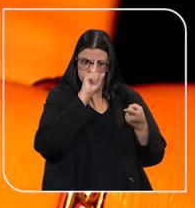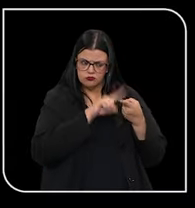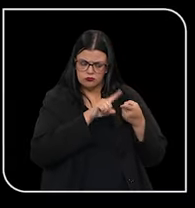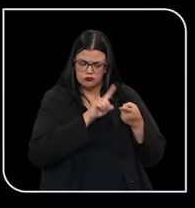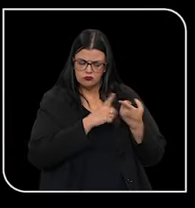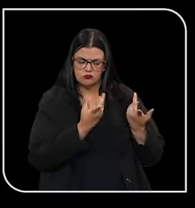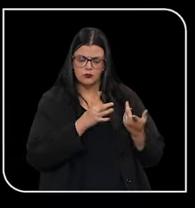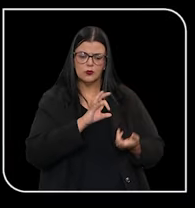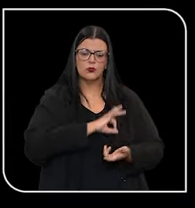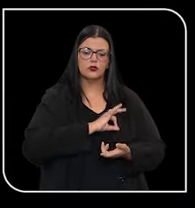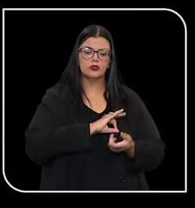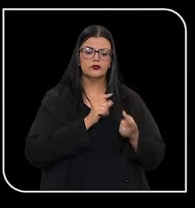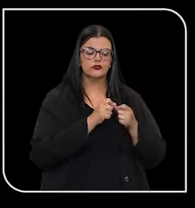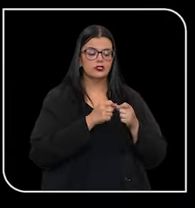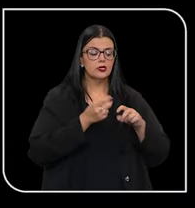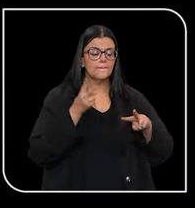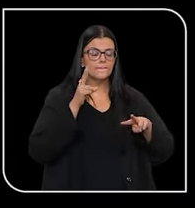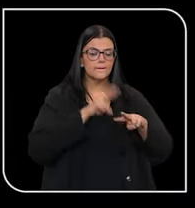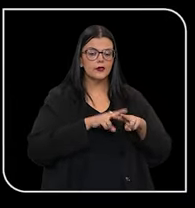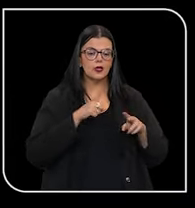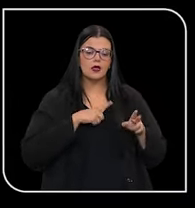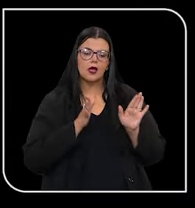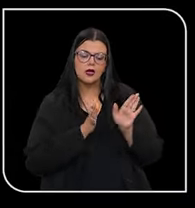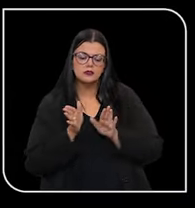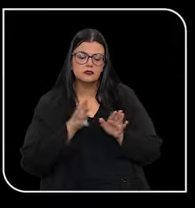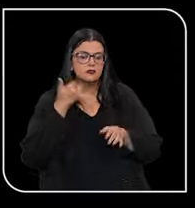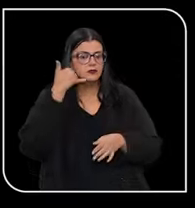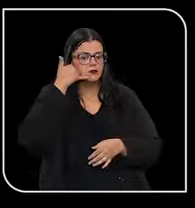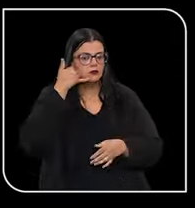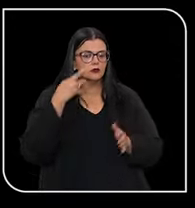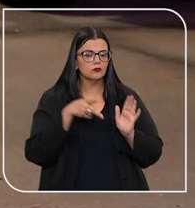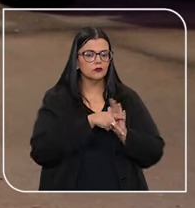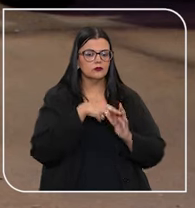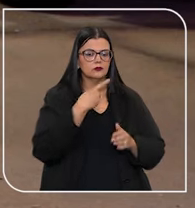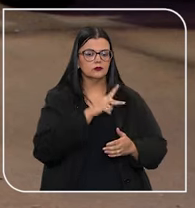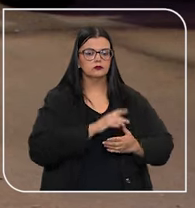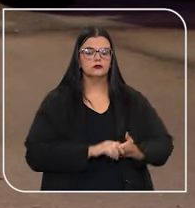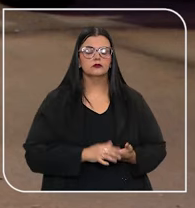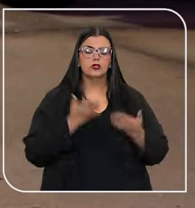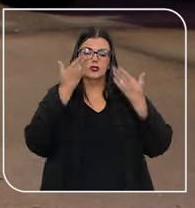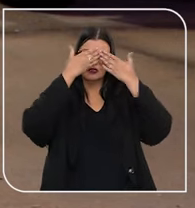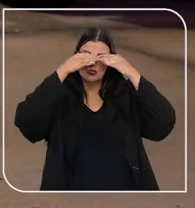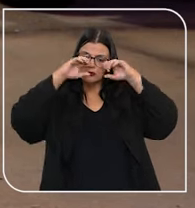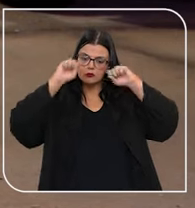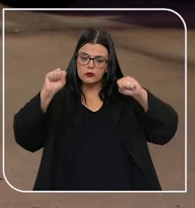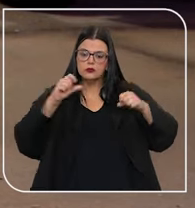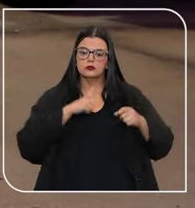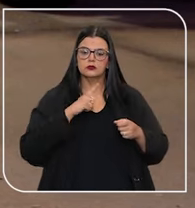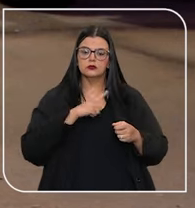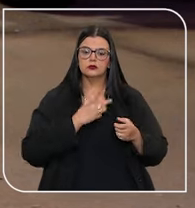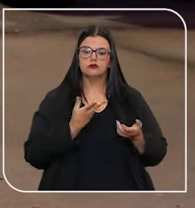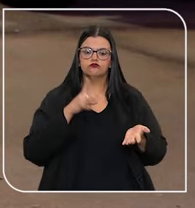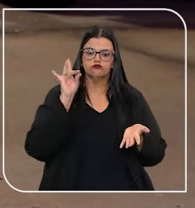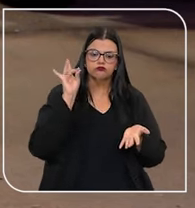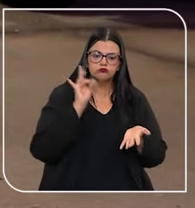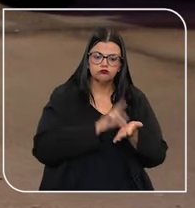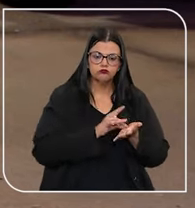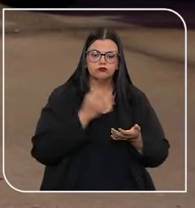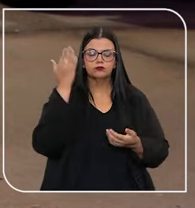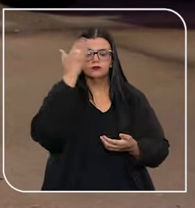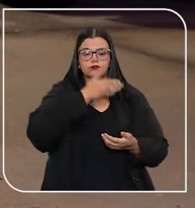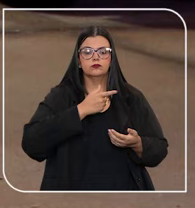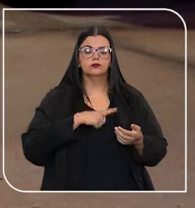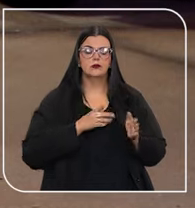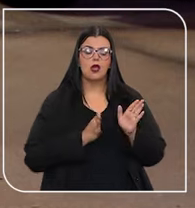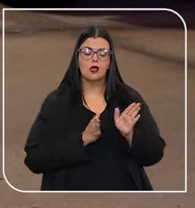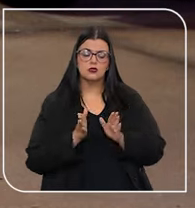concordado que os policiais que fizeram a prisão tivessem acesso ao celular dele no tribunal de origem houve a validação das provas obtidas